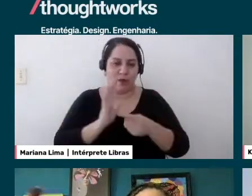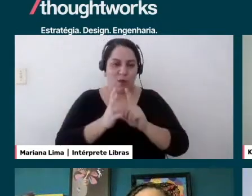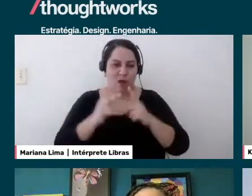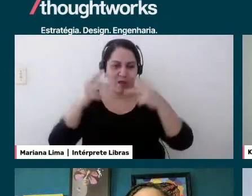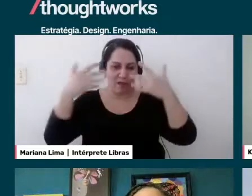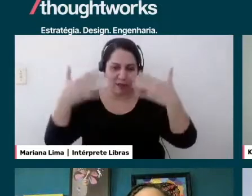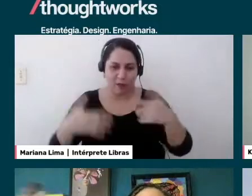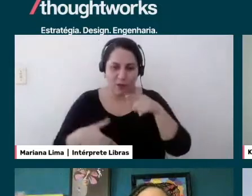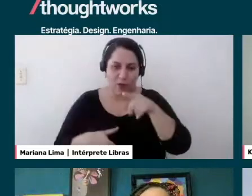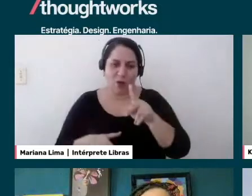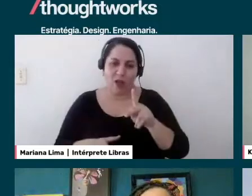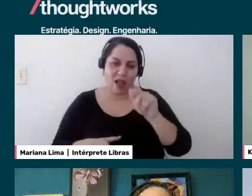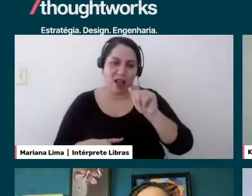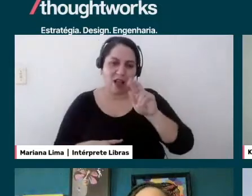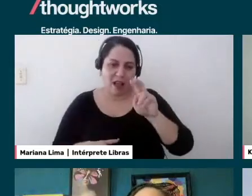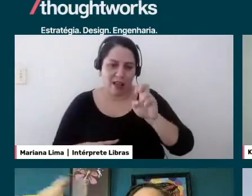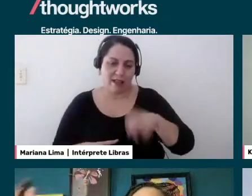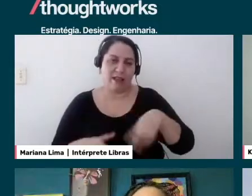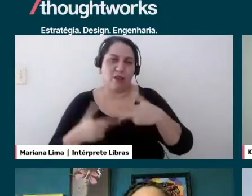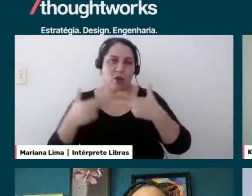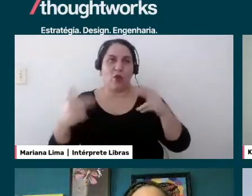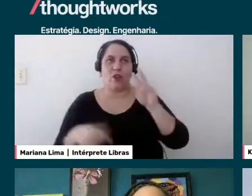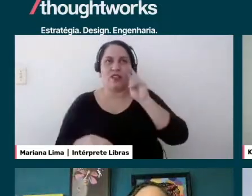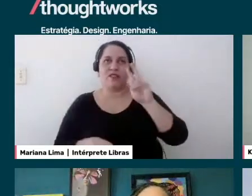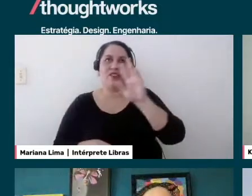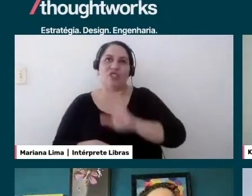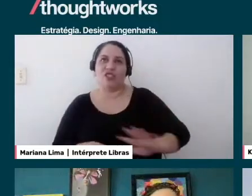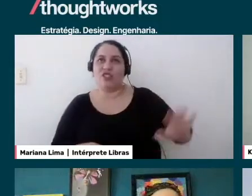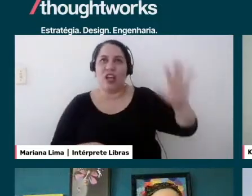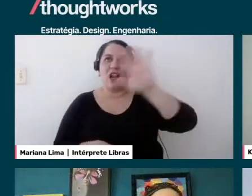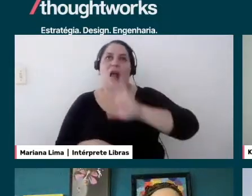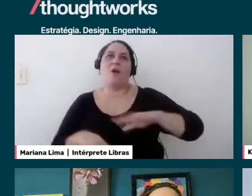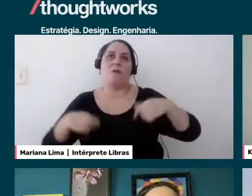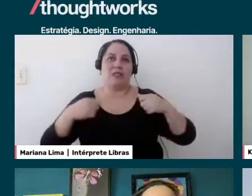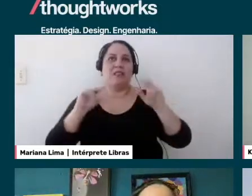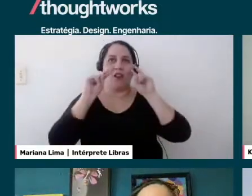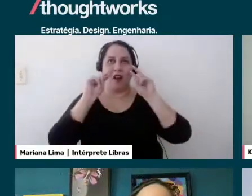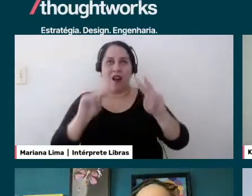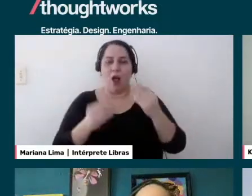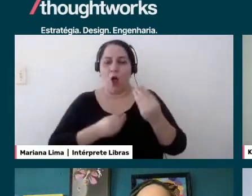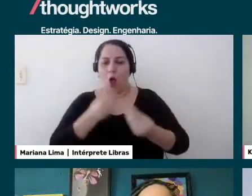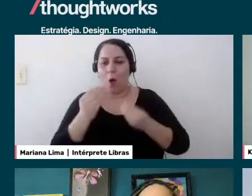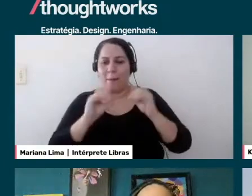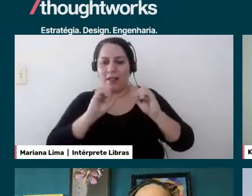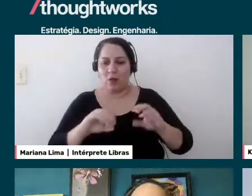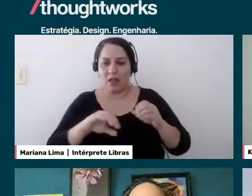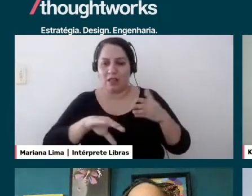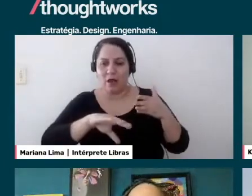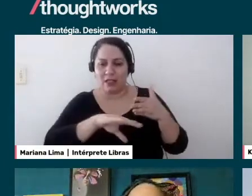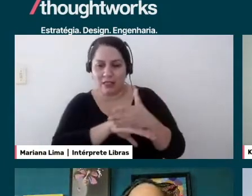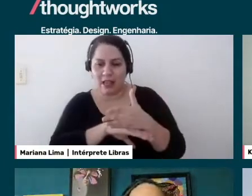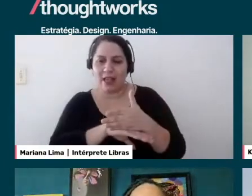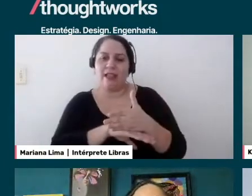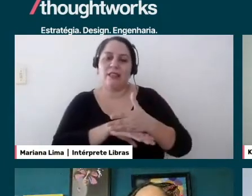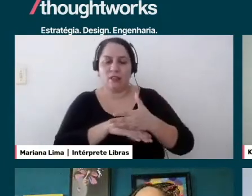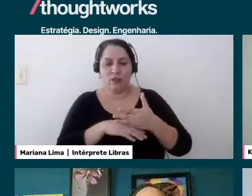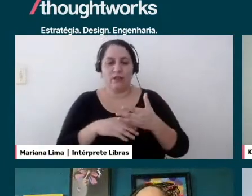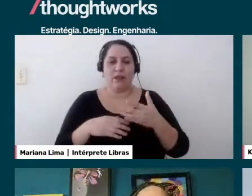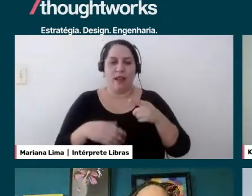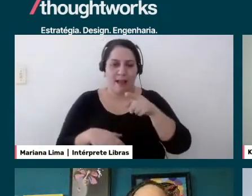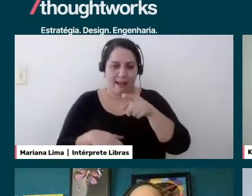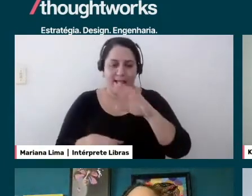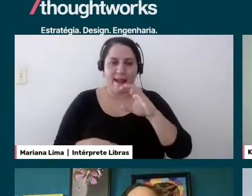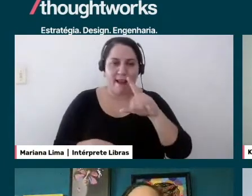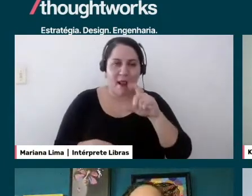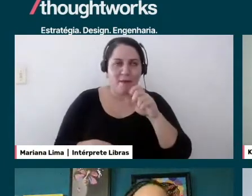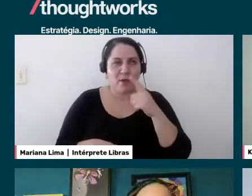que é questões sociais mais amplas, o acesso à educação, mas Kleber também conseguiu passar por algumas frestas,